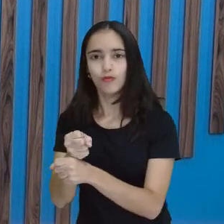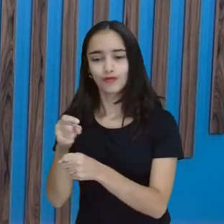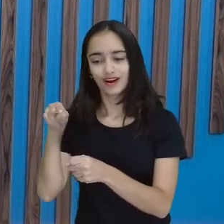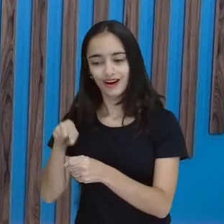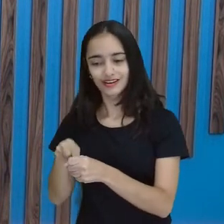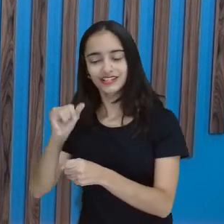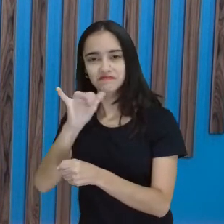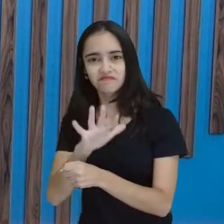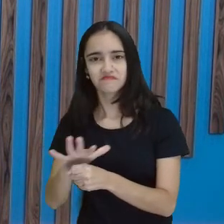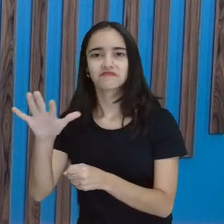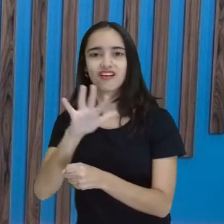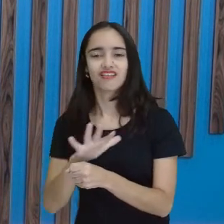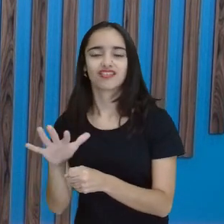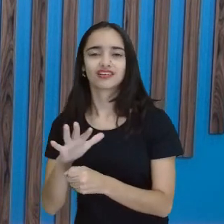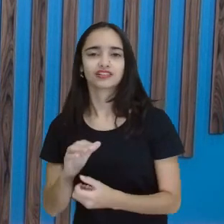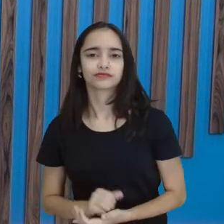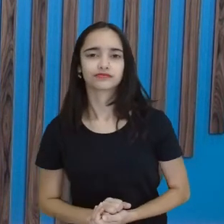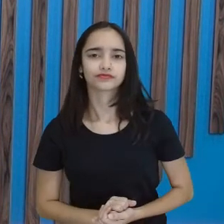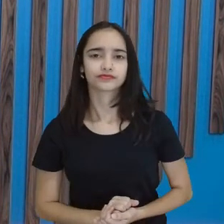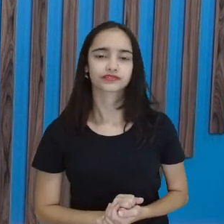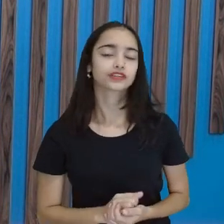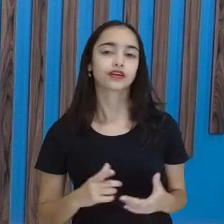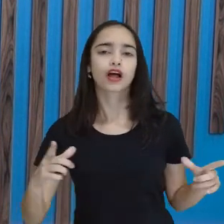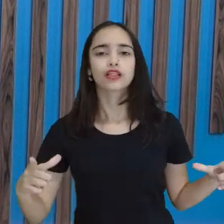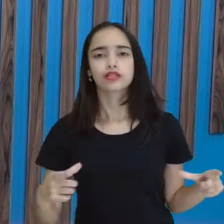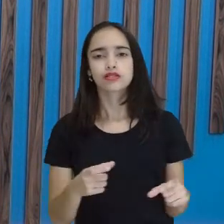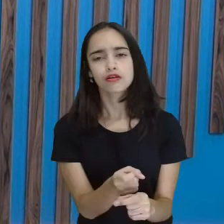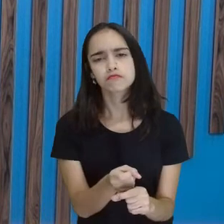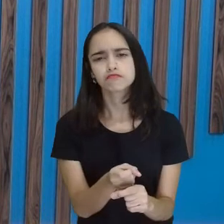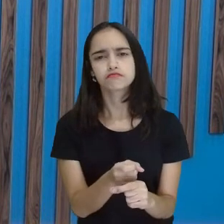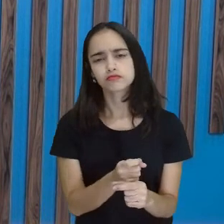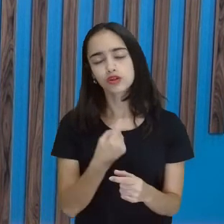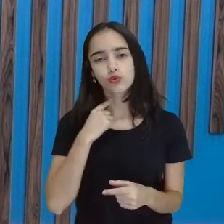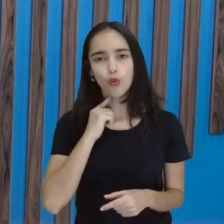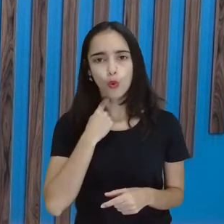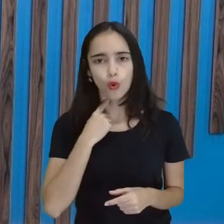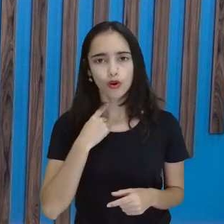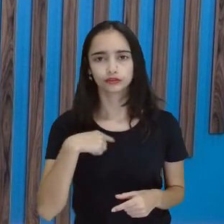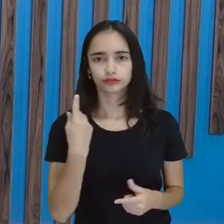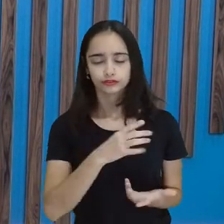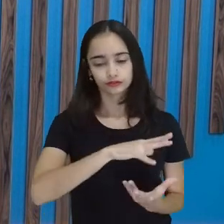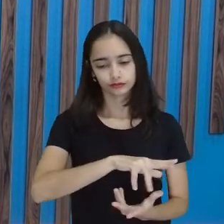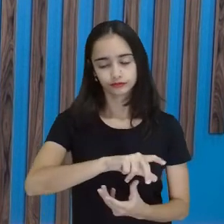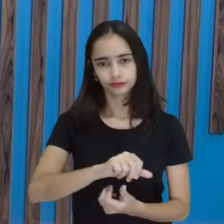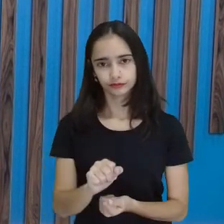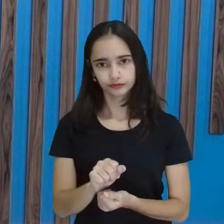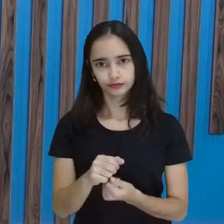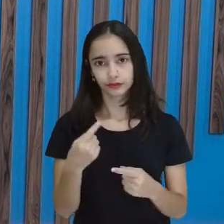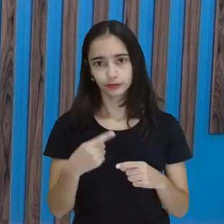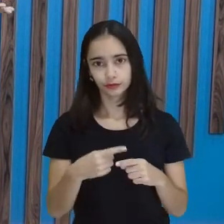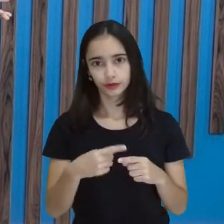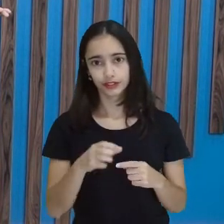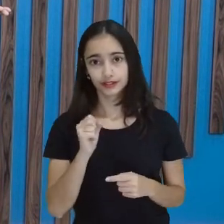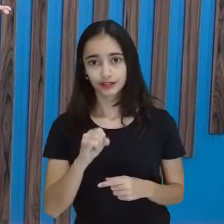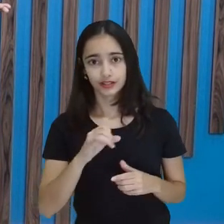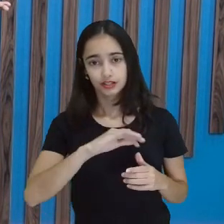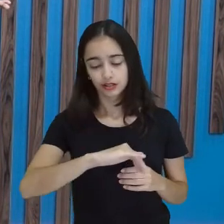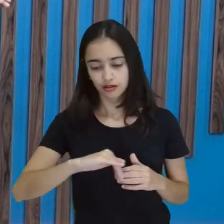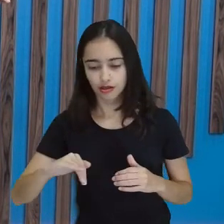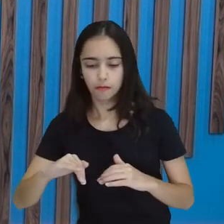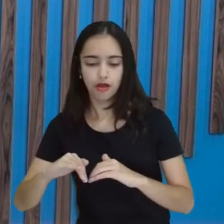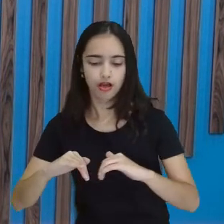isso, estabelecer uma interação entre o receptor com o receptor da mensagem e a pessoa